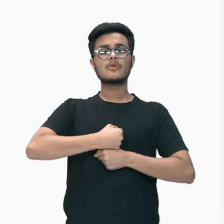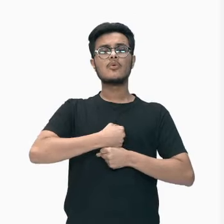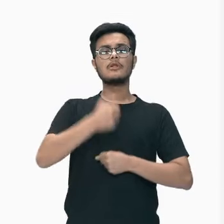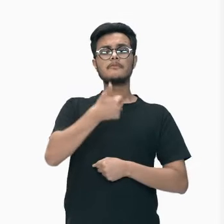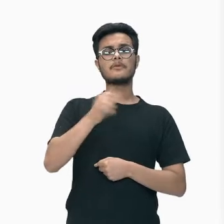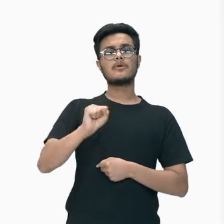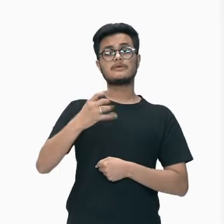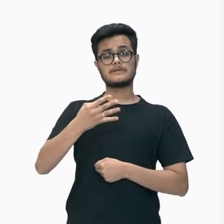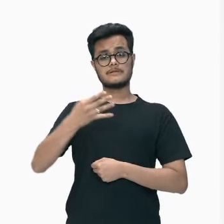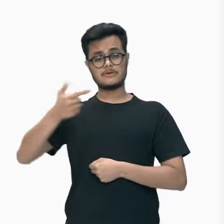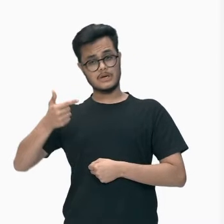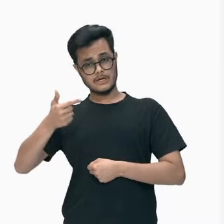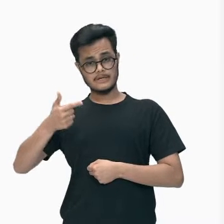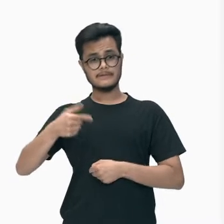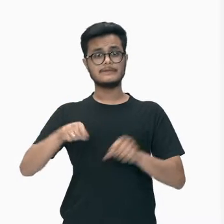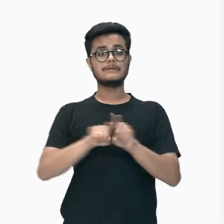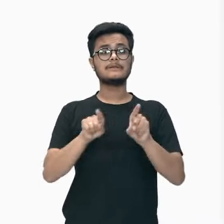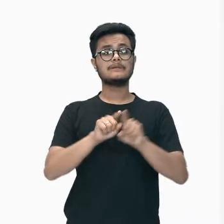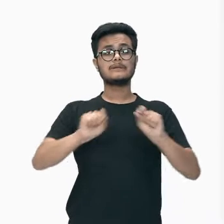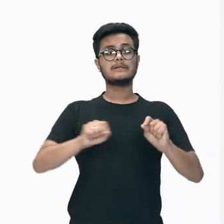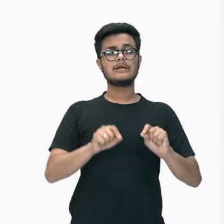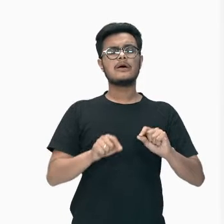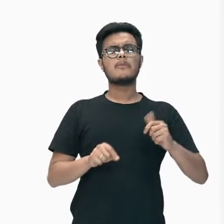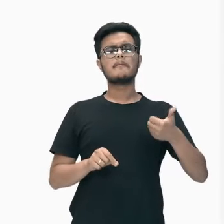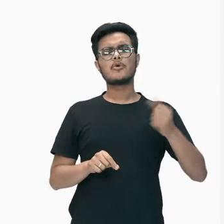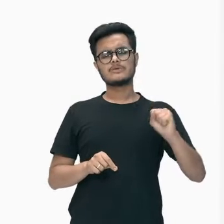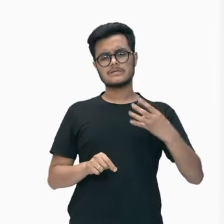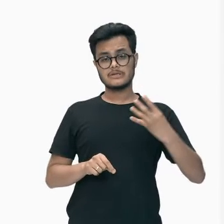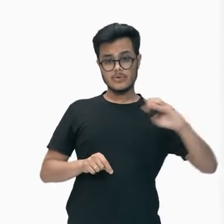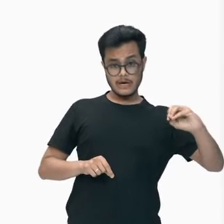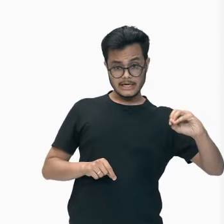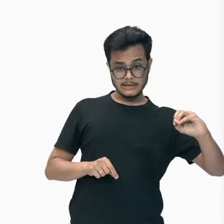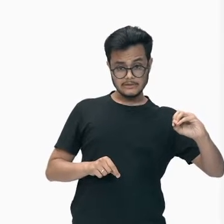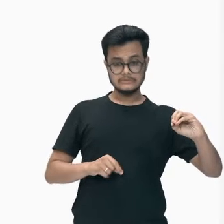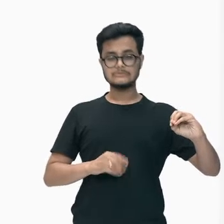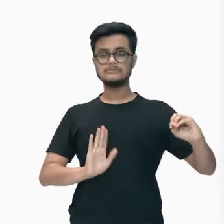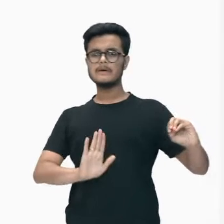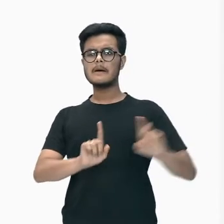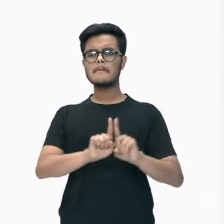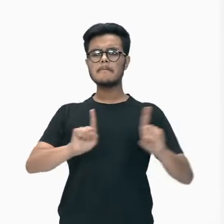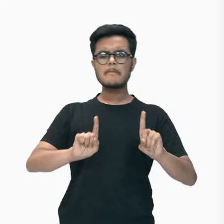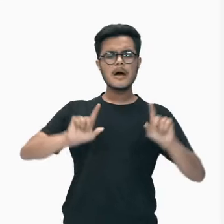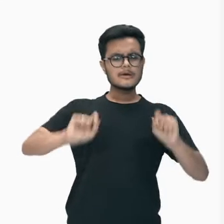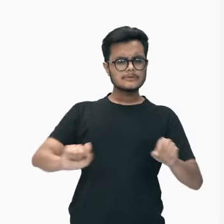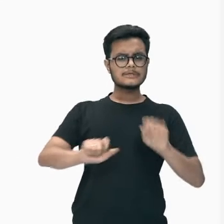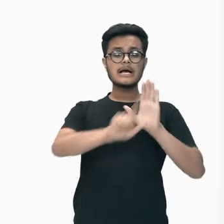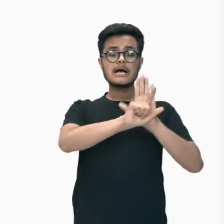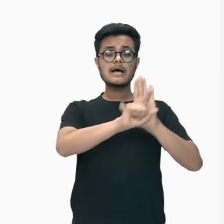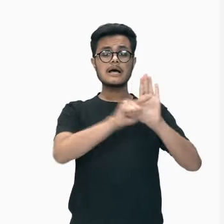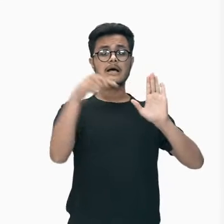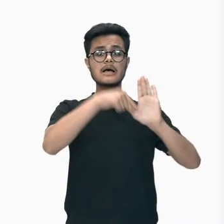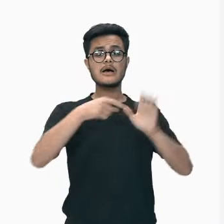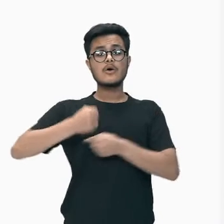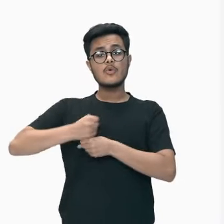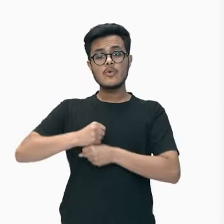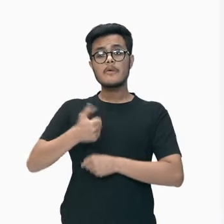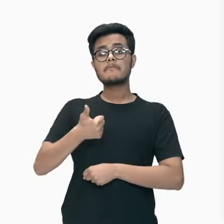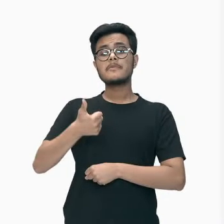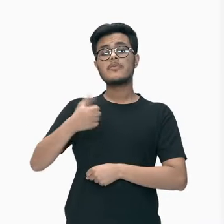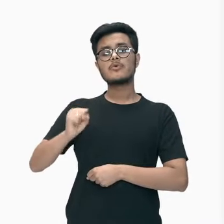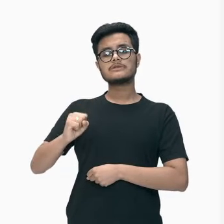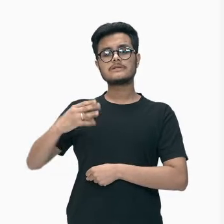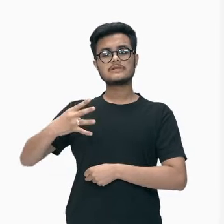Lima deveria ir até 1842, mas em